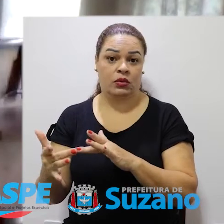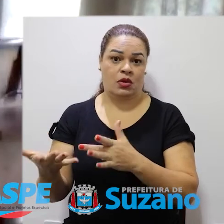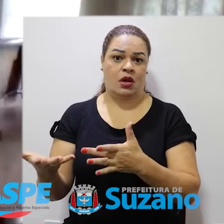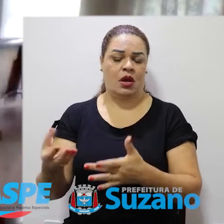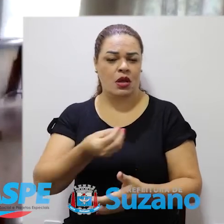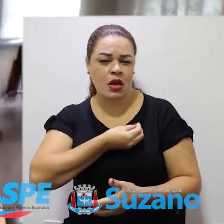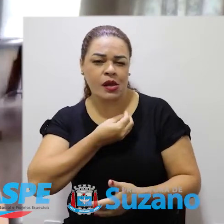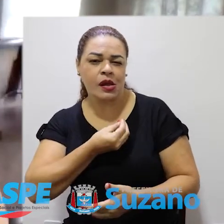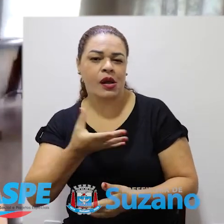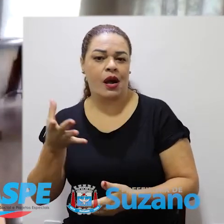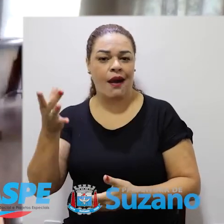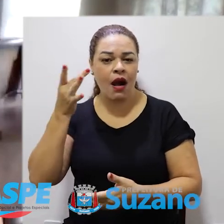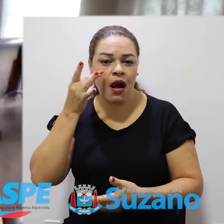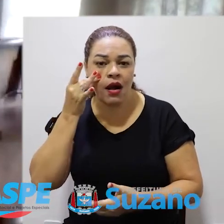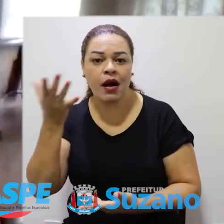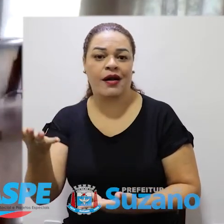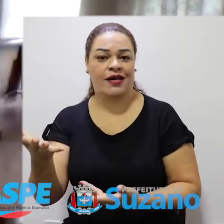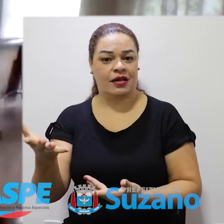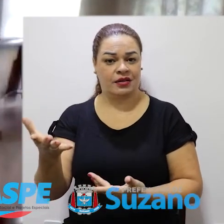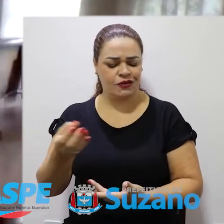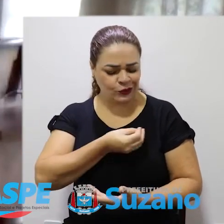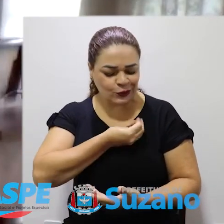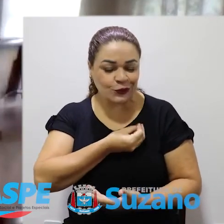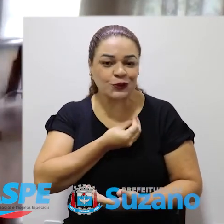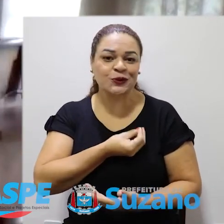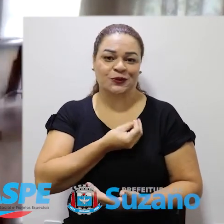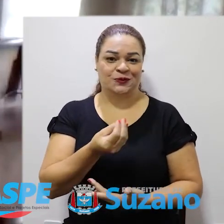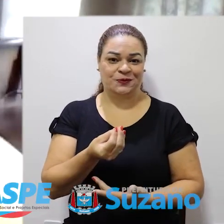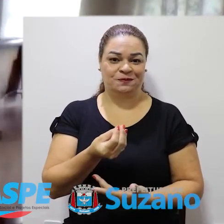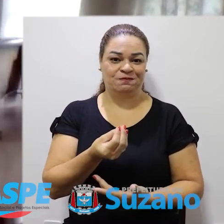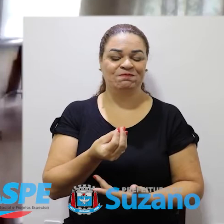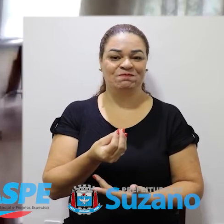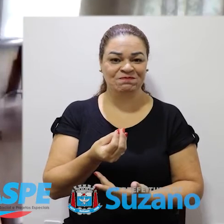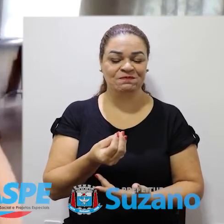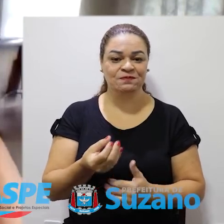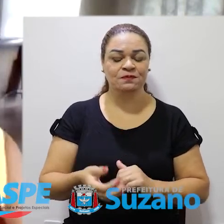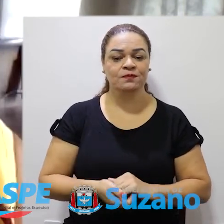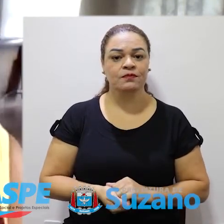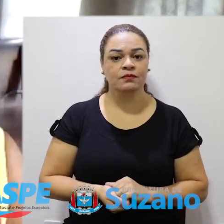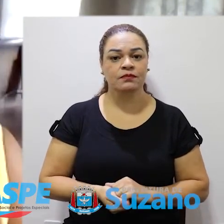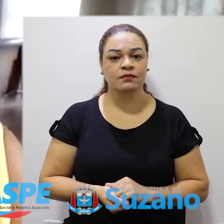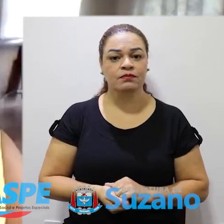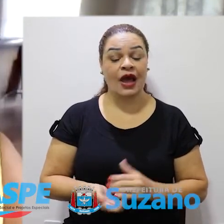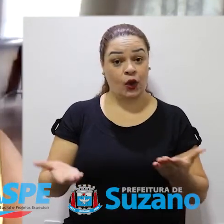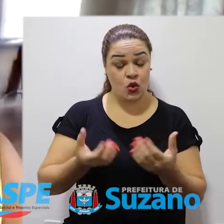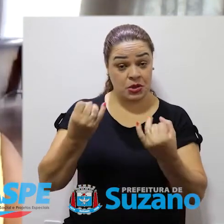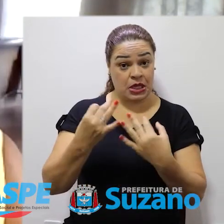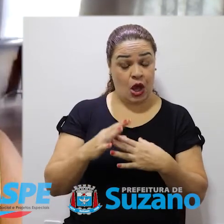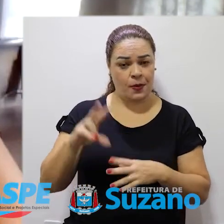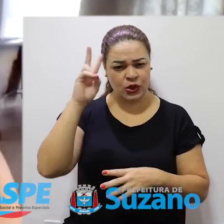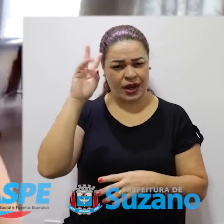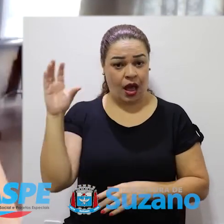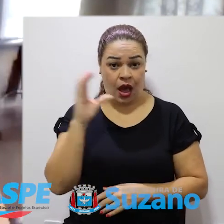convívio. Então, ela precisa desse contato, desse convívio, para poder estabelecer essas relações. Eu vou contar uma historinha muito